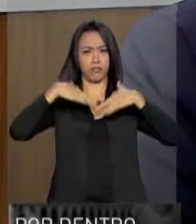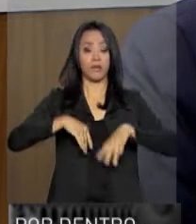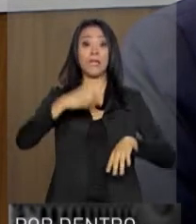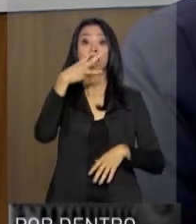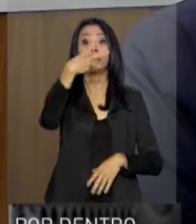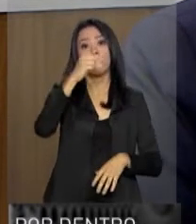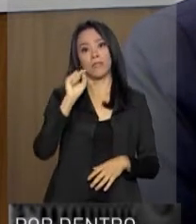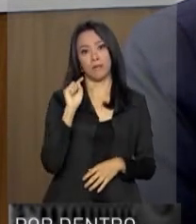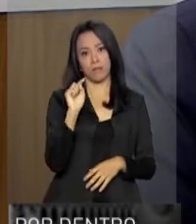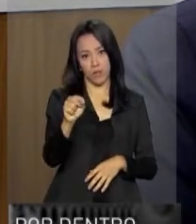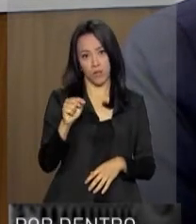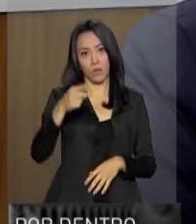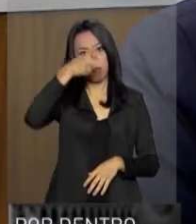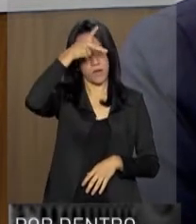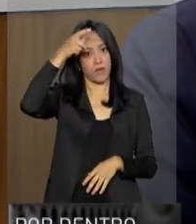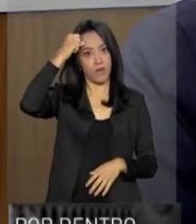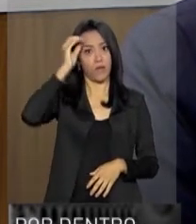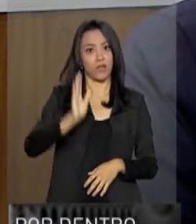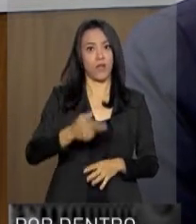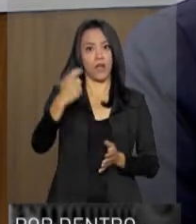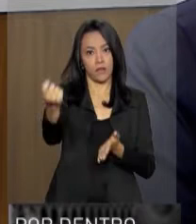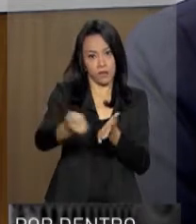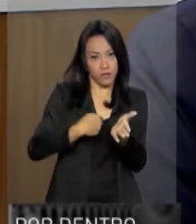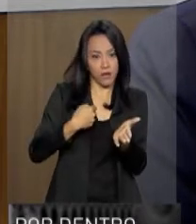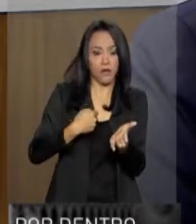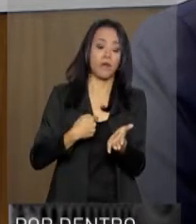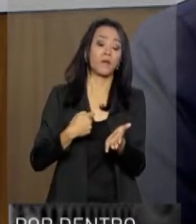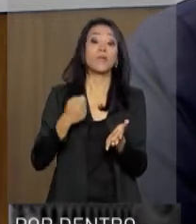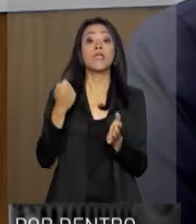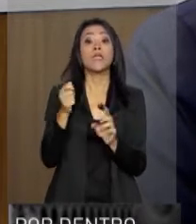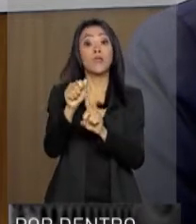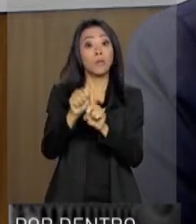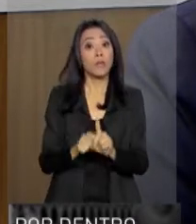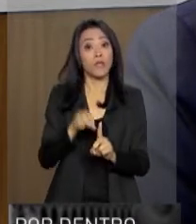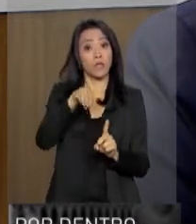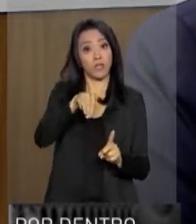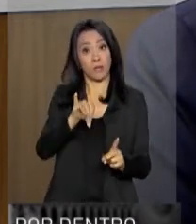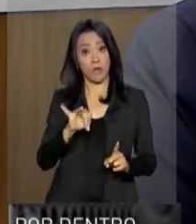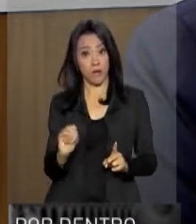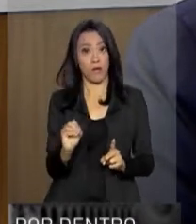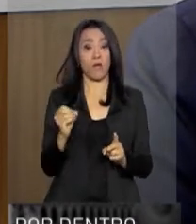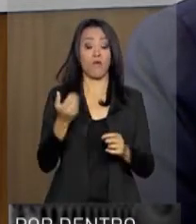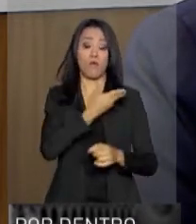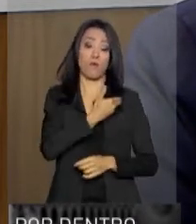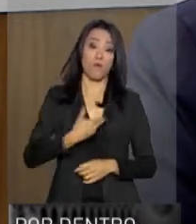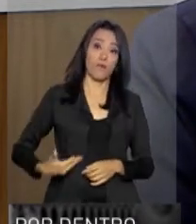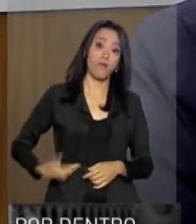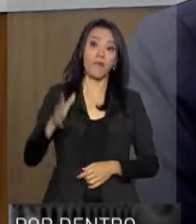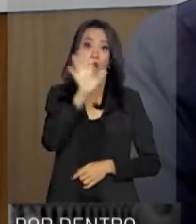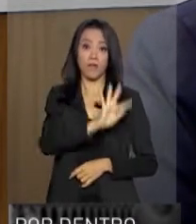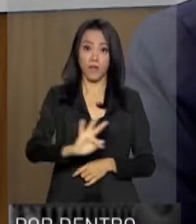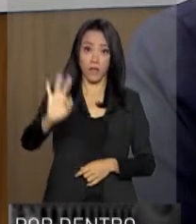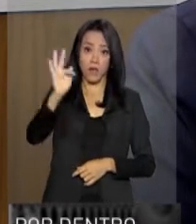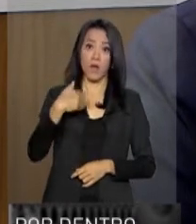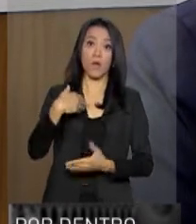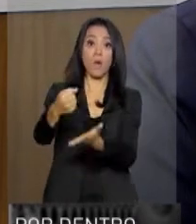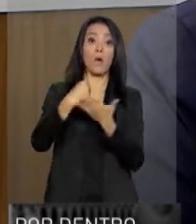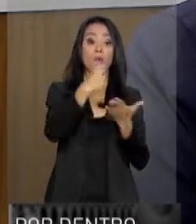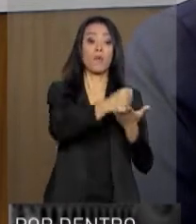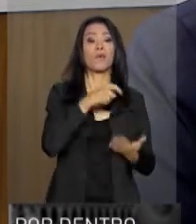a assinar o contrato ea partir de maio o governo federal com o apoio das prefeituras